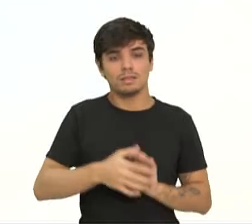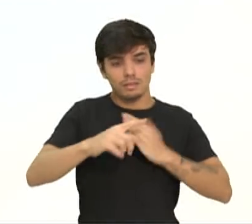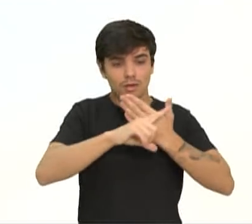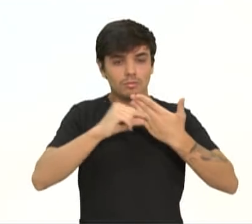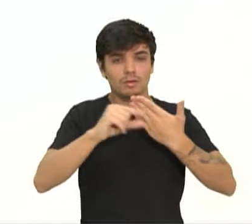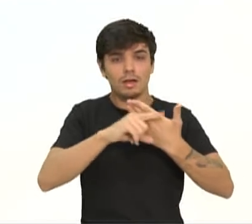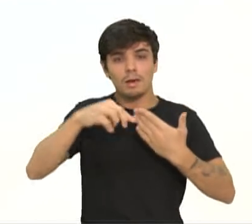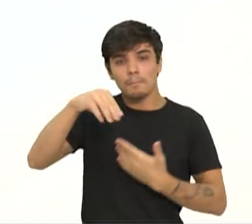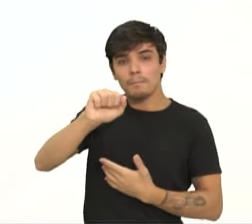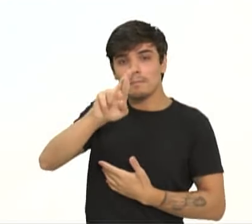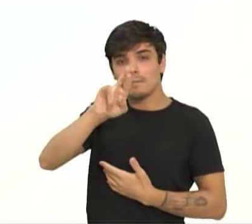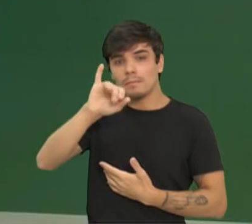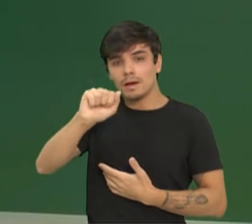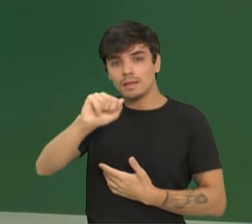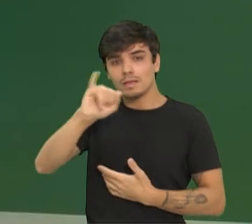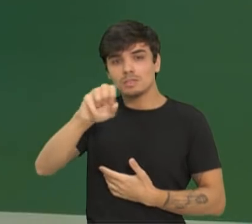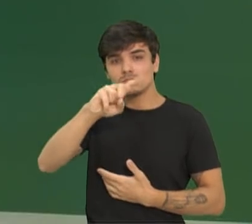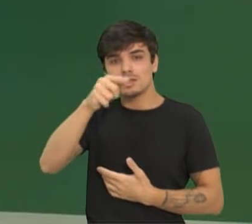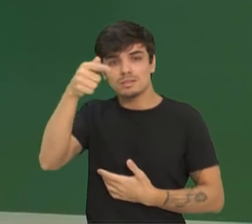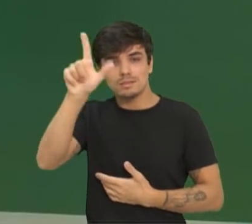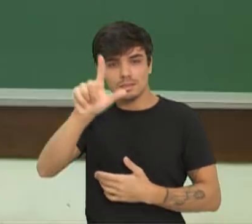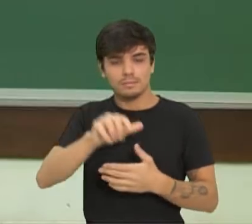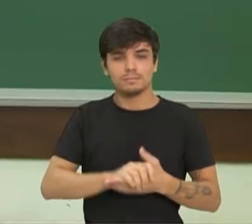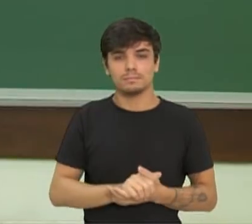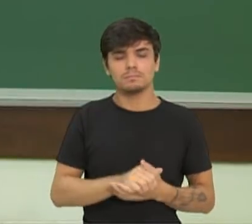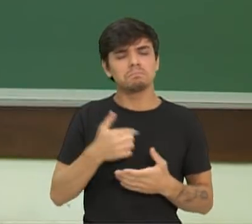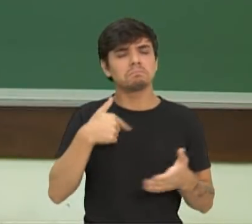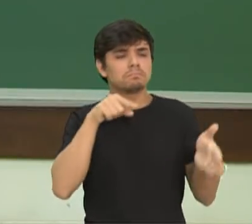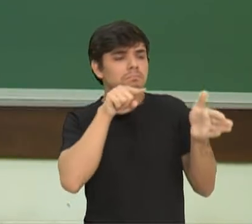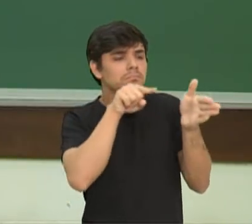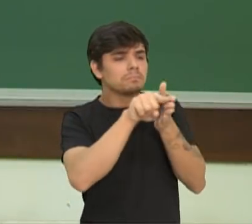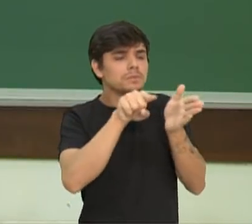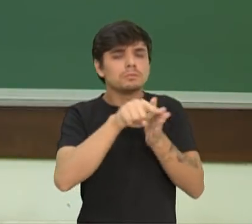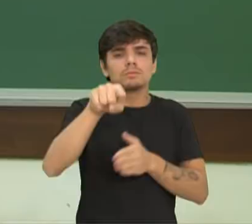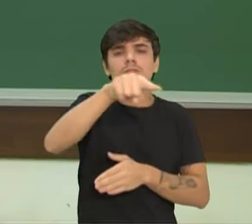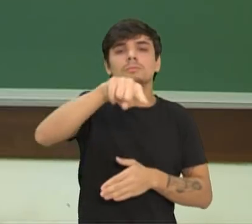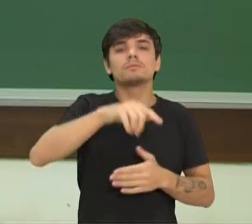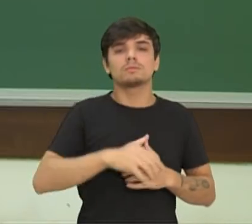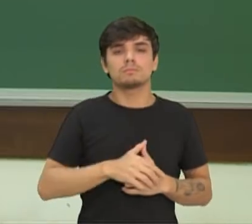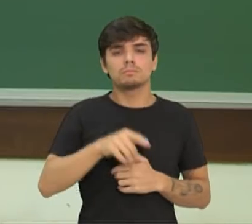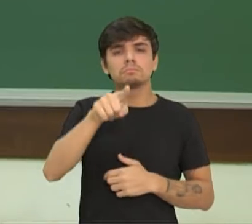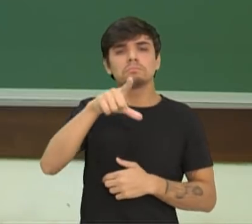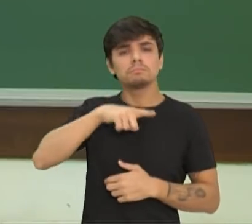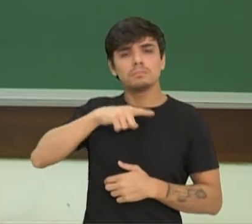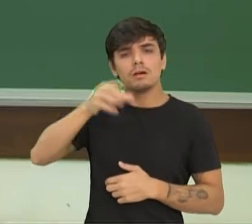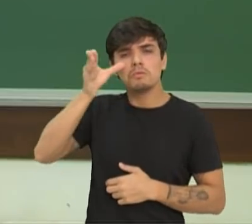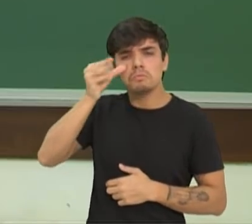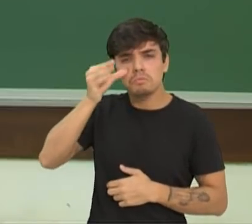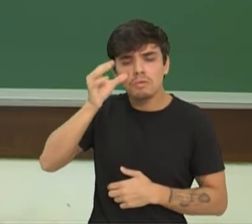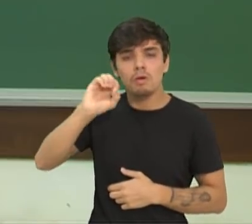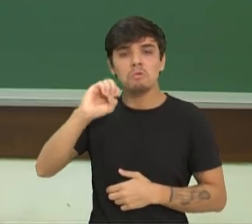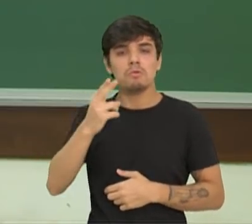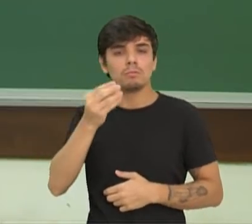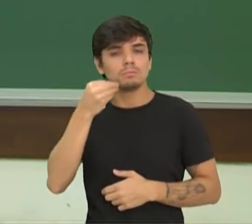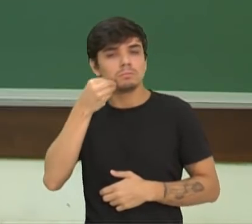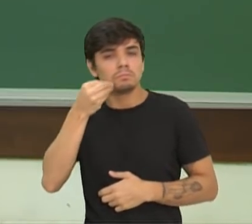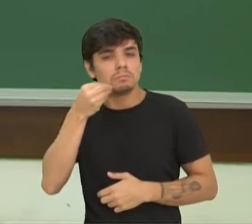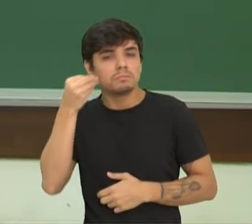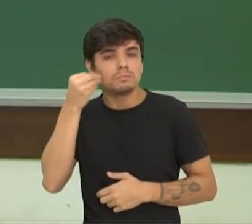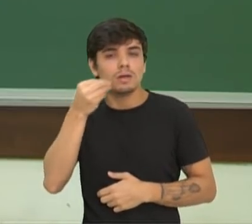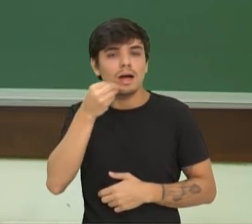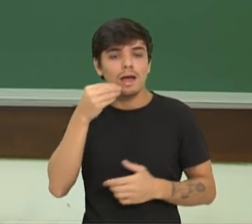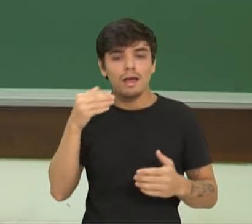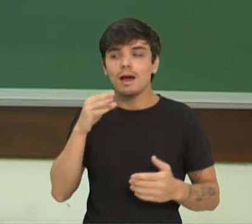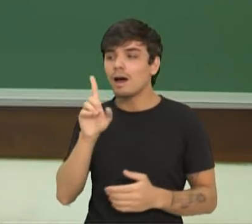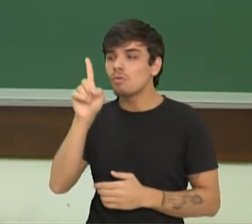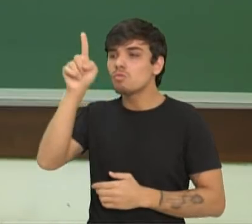Dupré. Eu gostaria de deixar uma pergunta para você. Você tem curiosidade, já teve a oportunidade de ir até